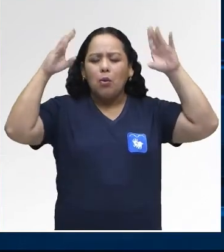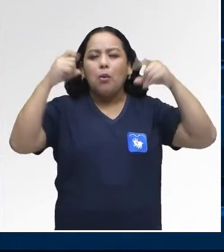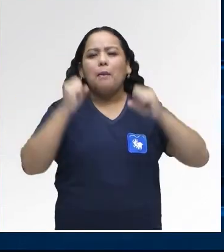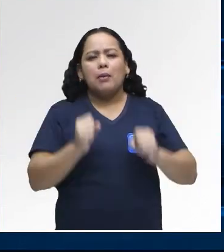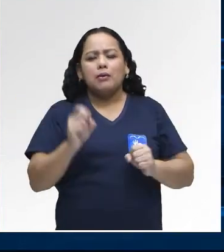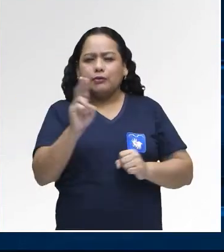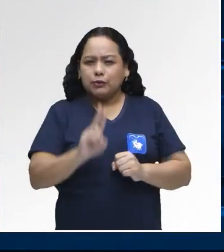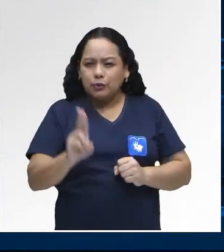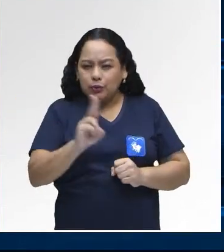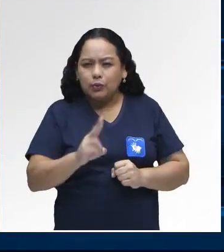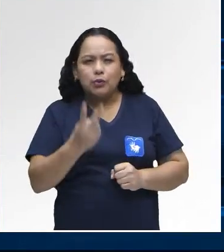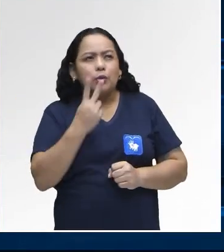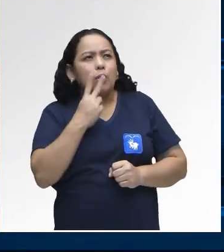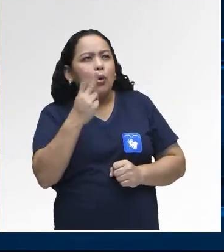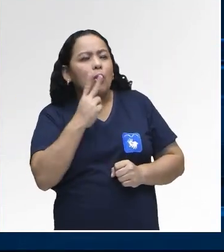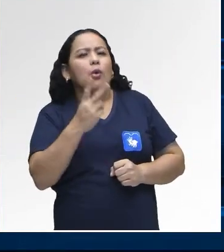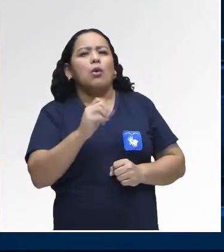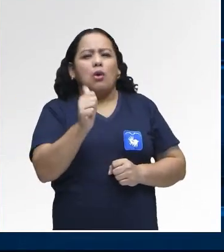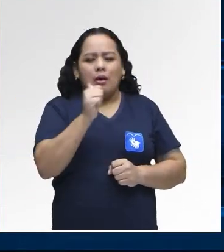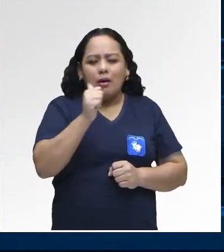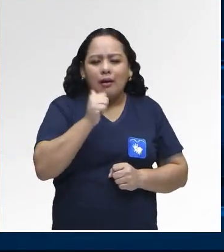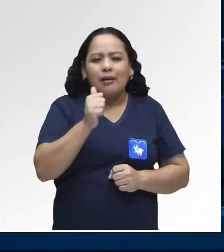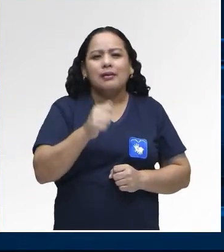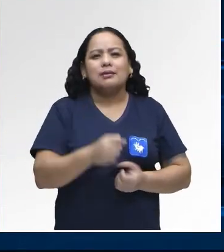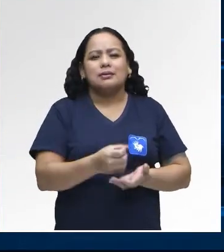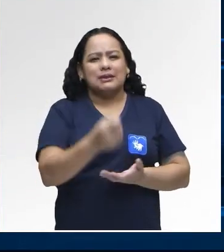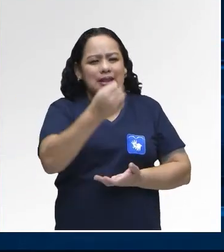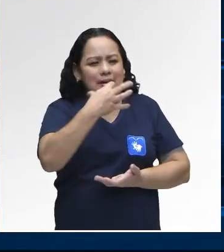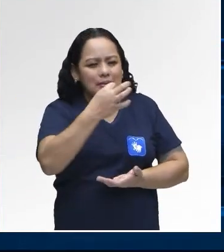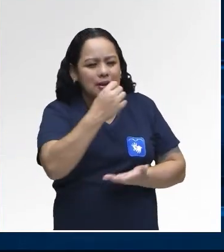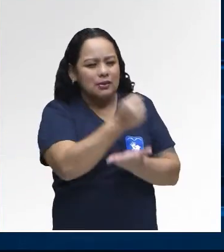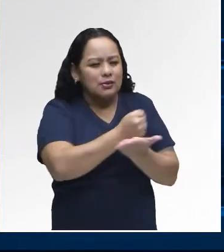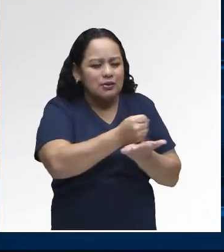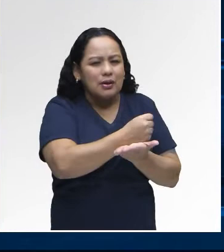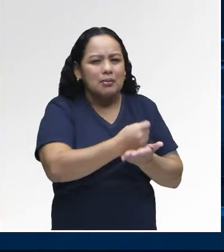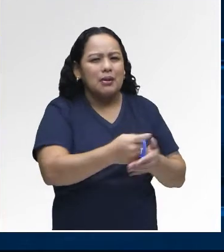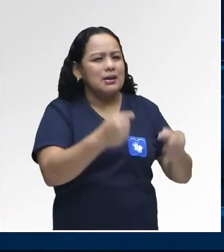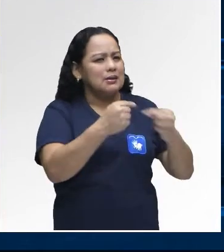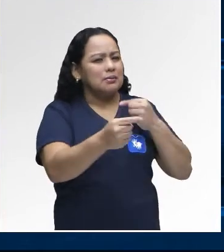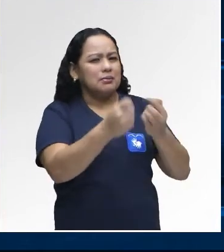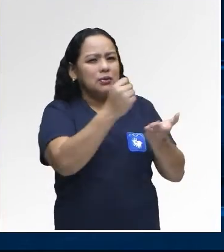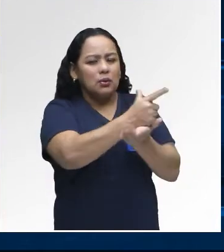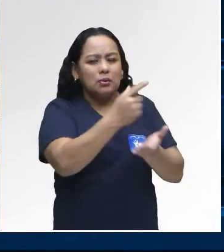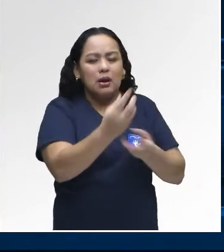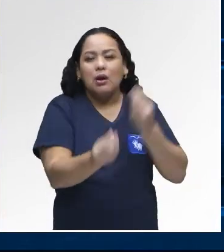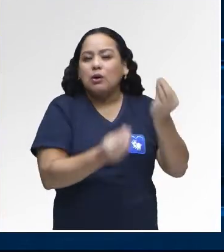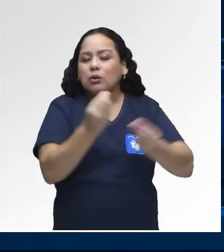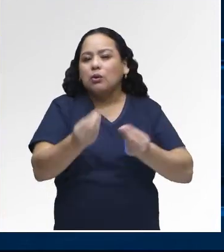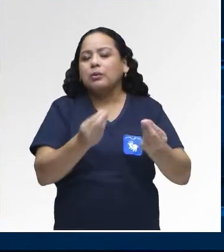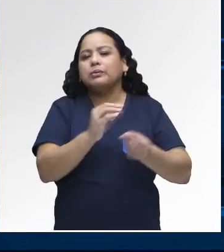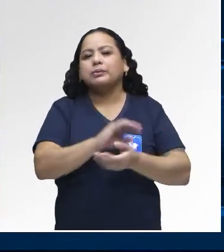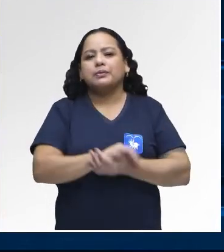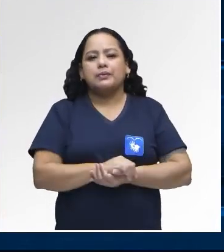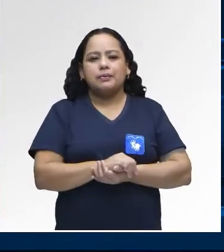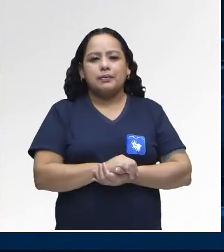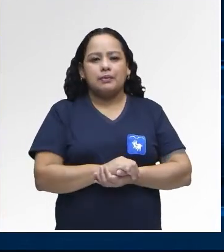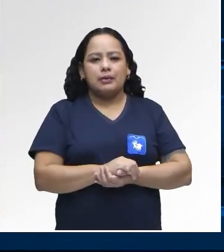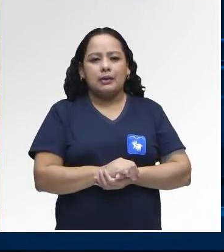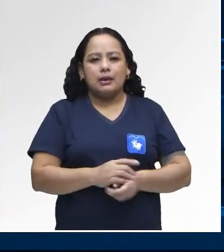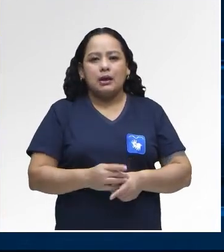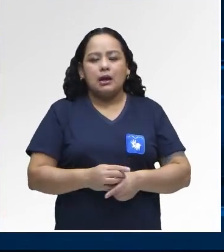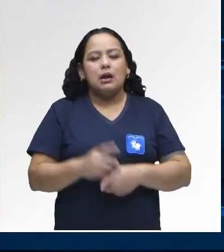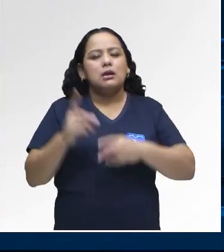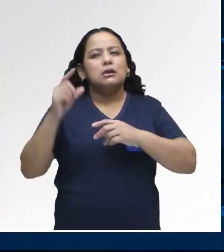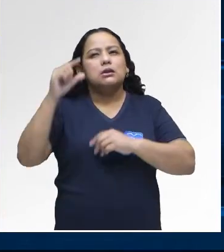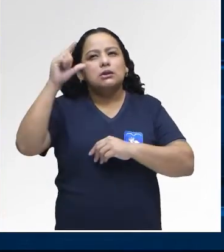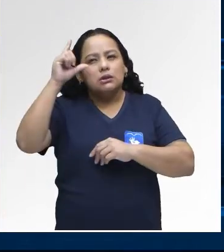uso contínuo ou do uso excessivo de drogas. Insônia, a pessoa